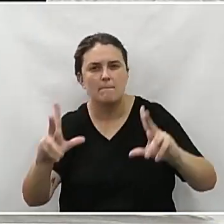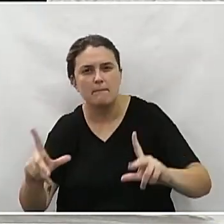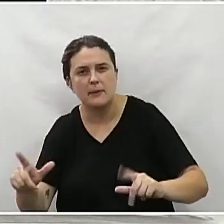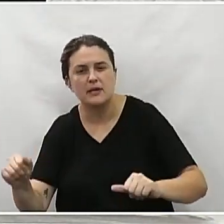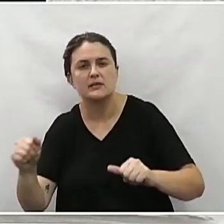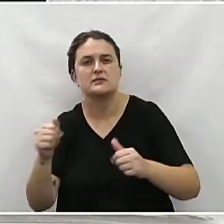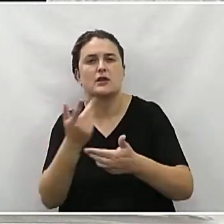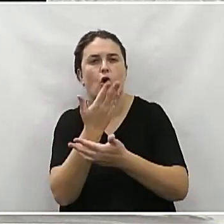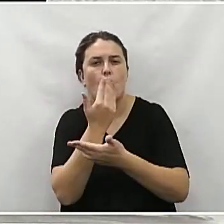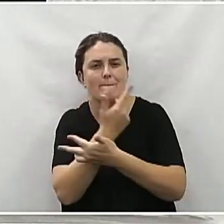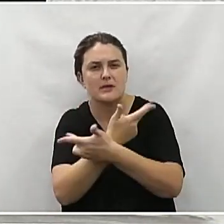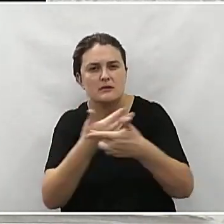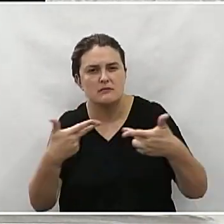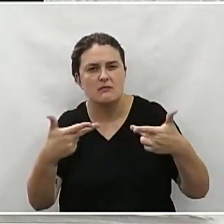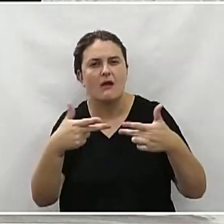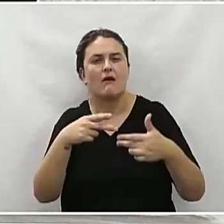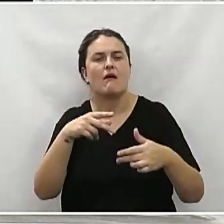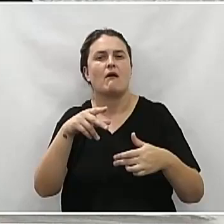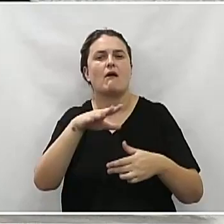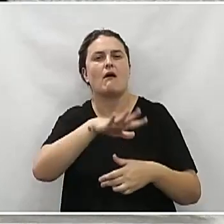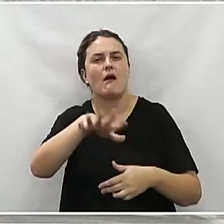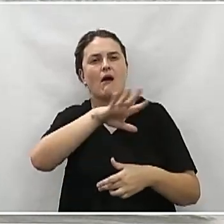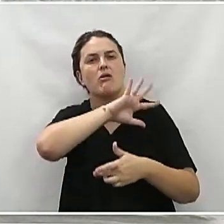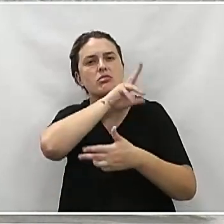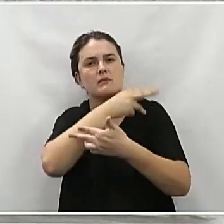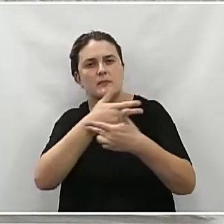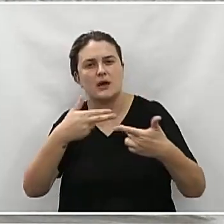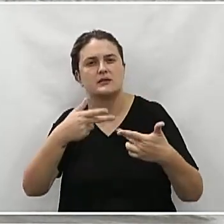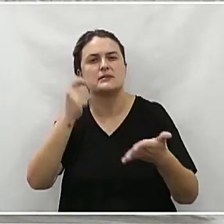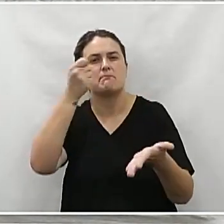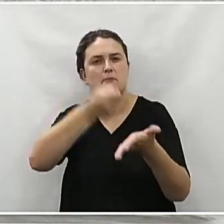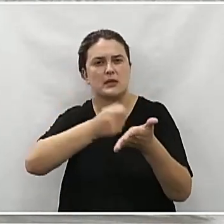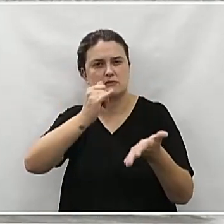de origem animal, institui taxas e dá outras providências.